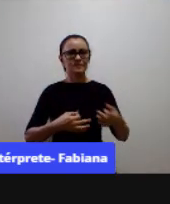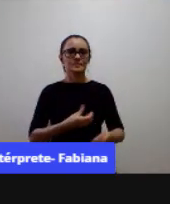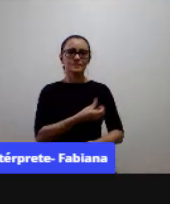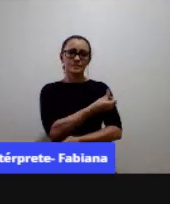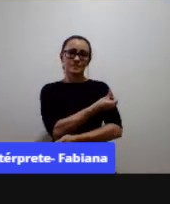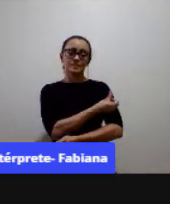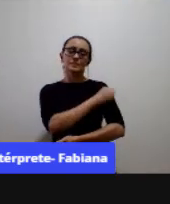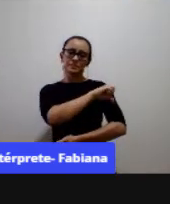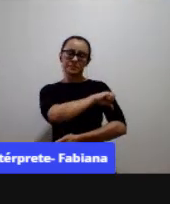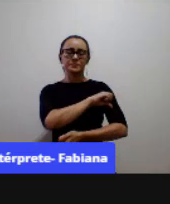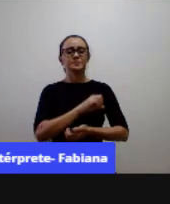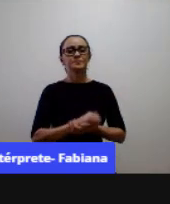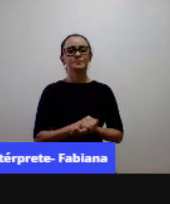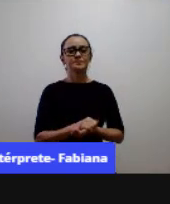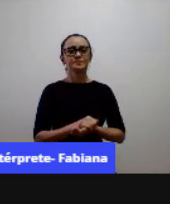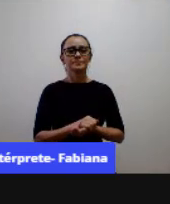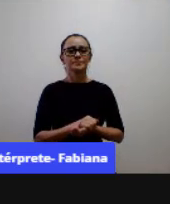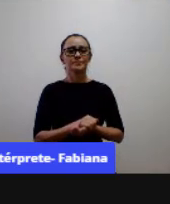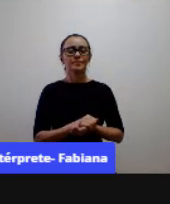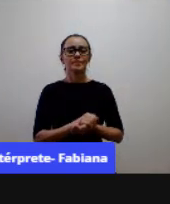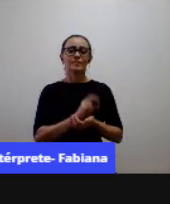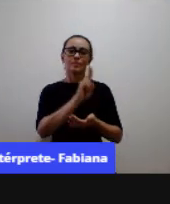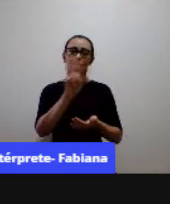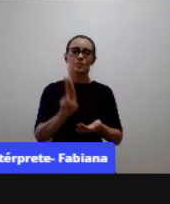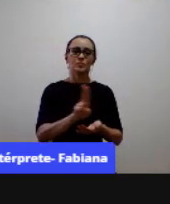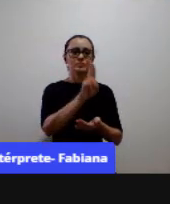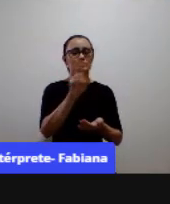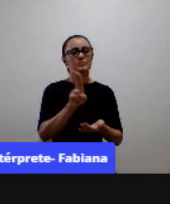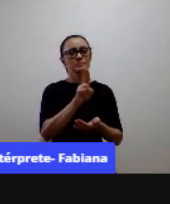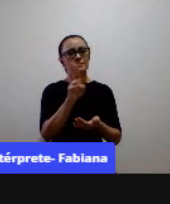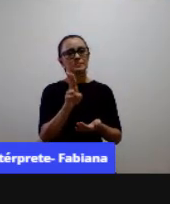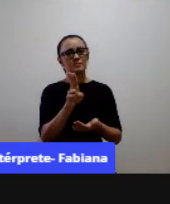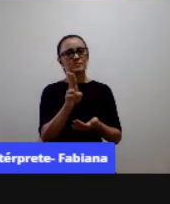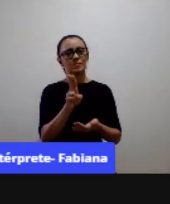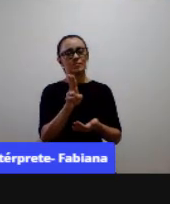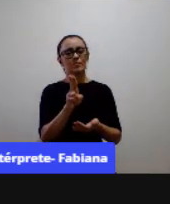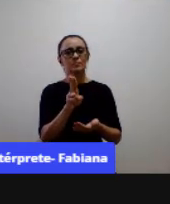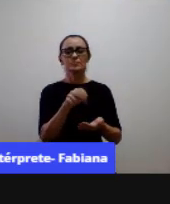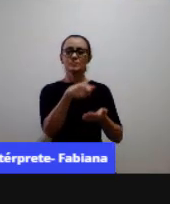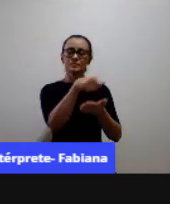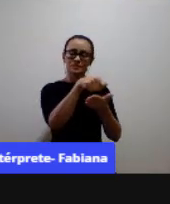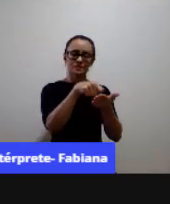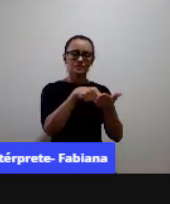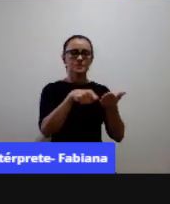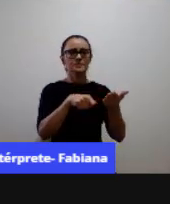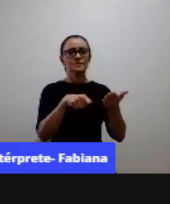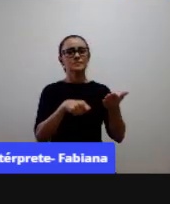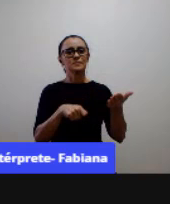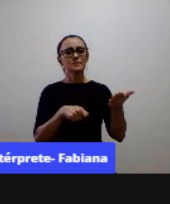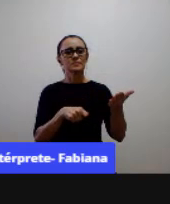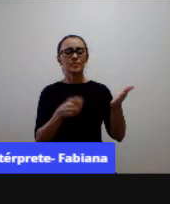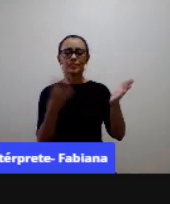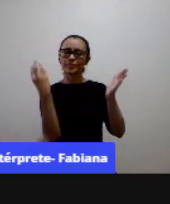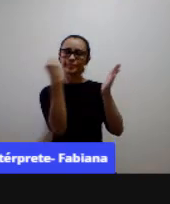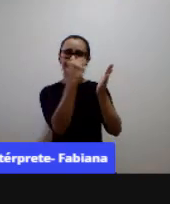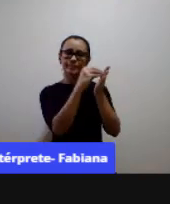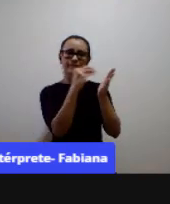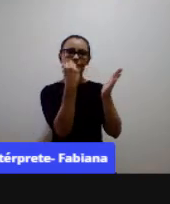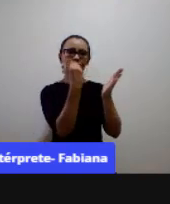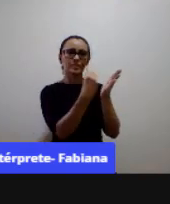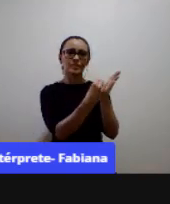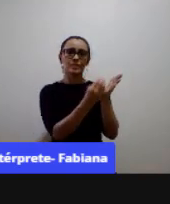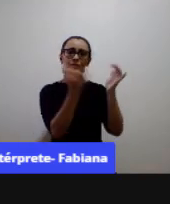E assim, usar esse momento aí da sondagem para realmente fazer todas as observações necessárias que